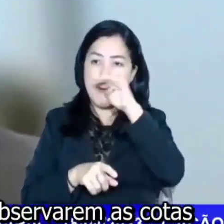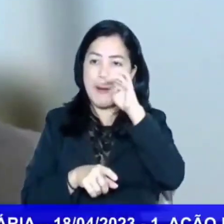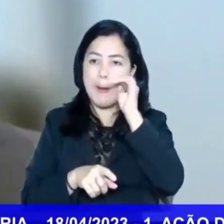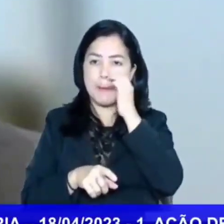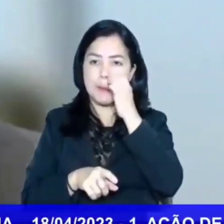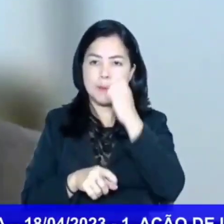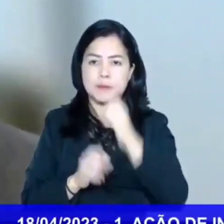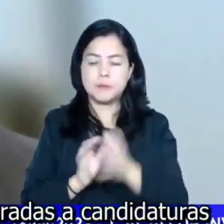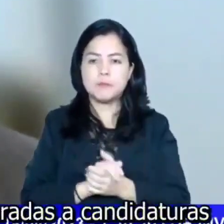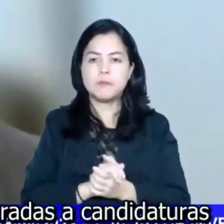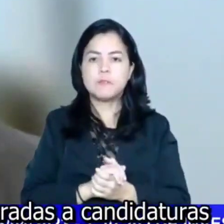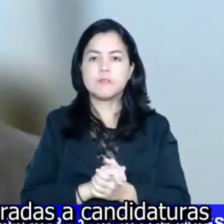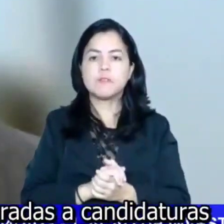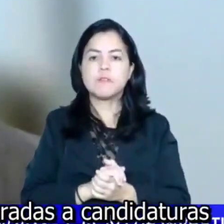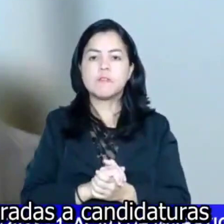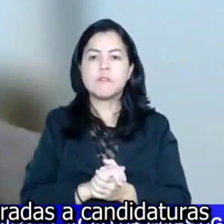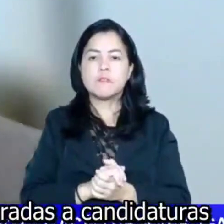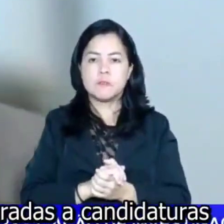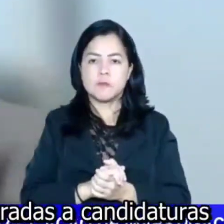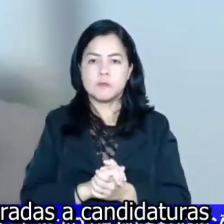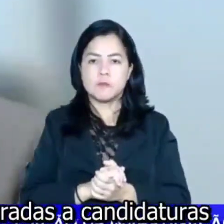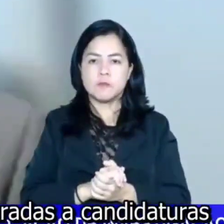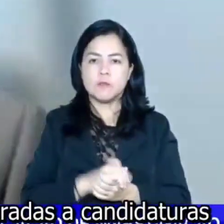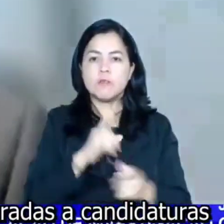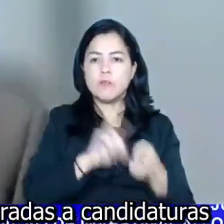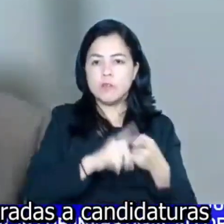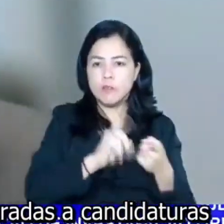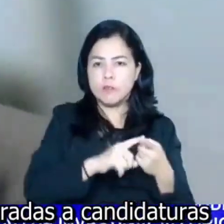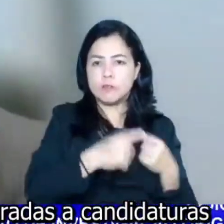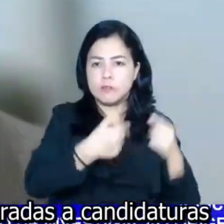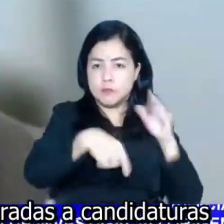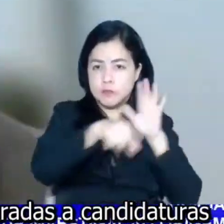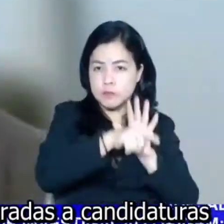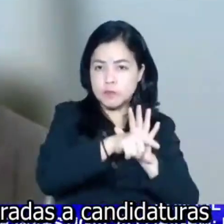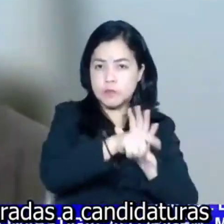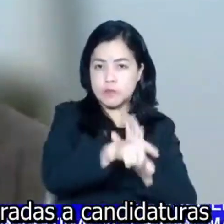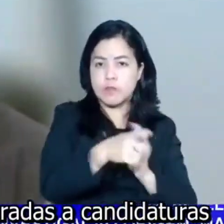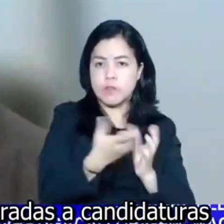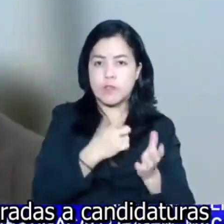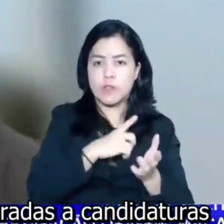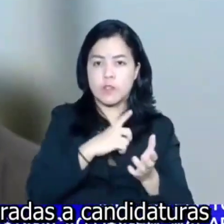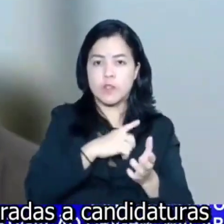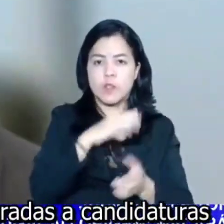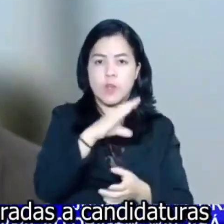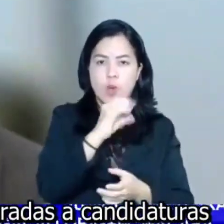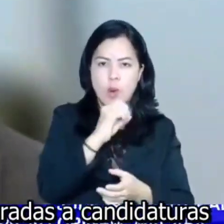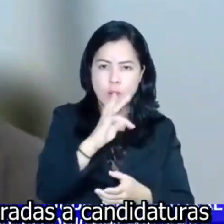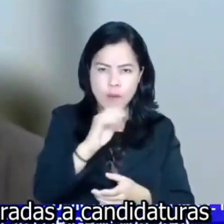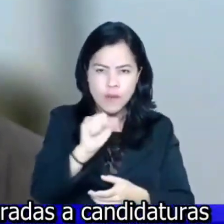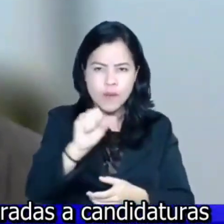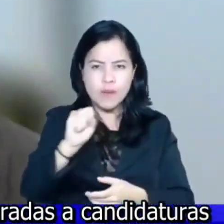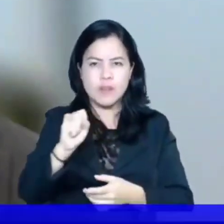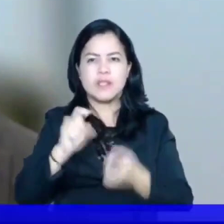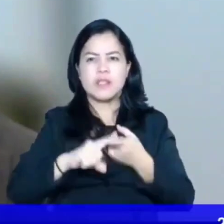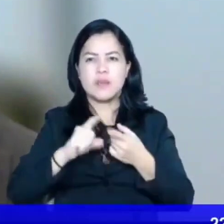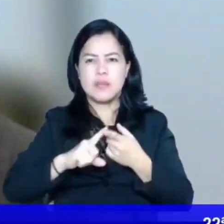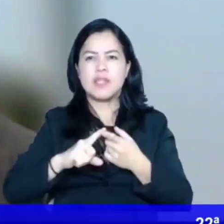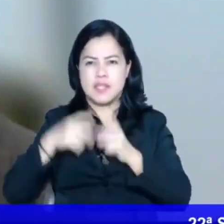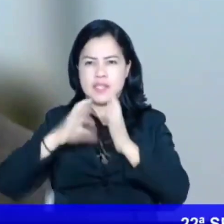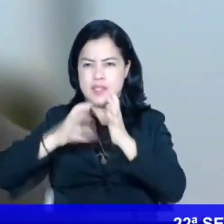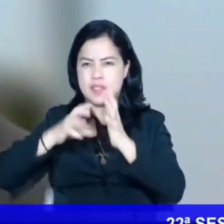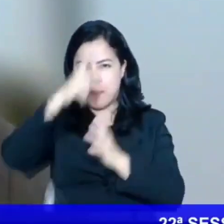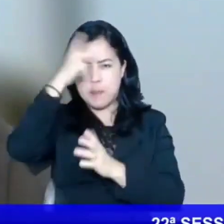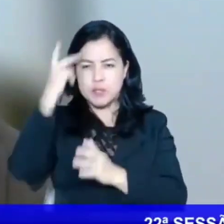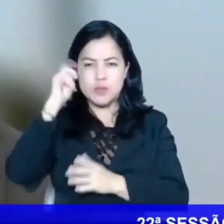as cotas de gênero e, além das cotas de gênero, as cotas asseguradas a candidaturas